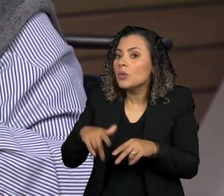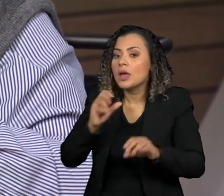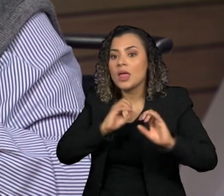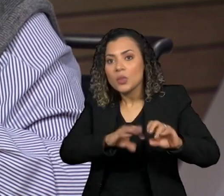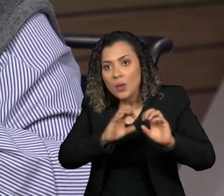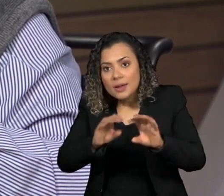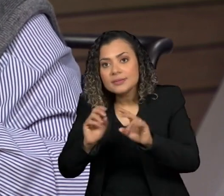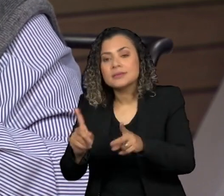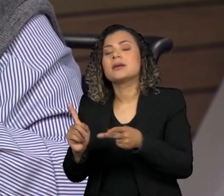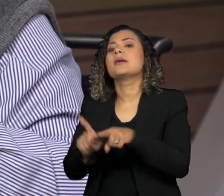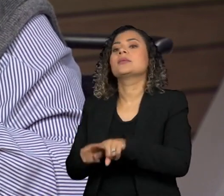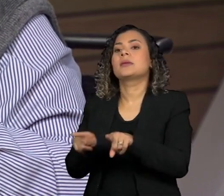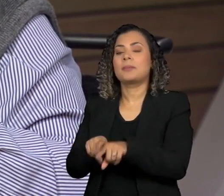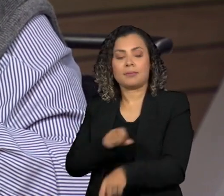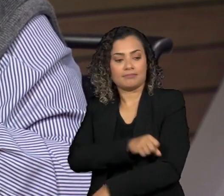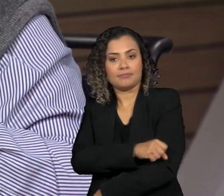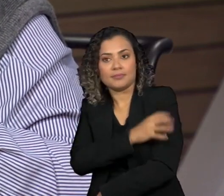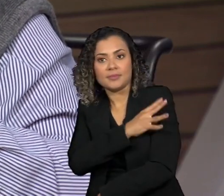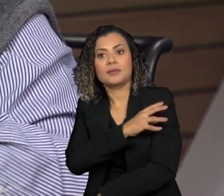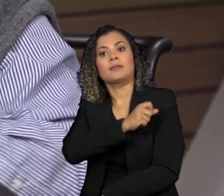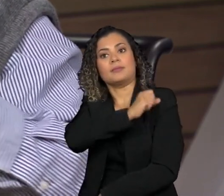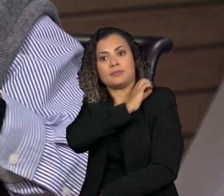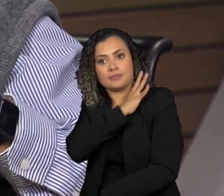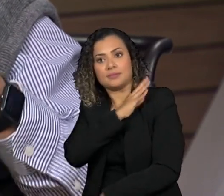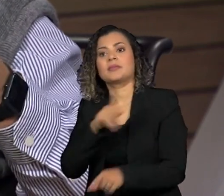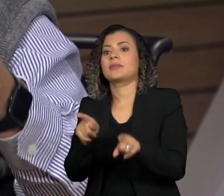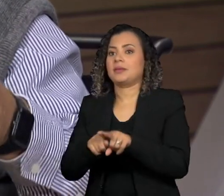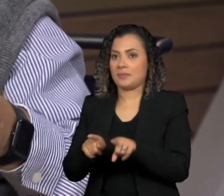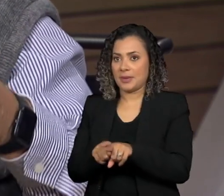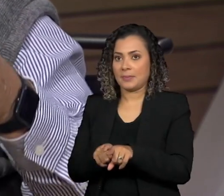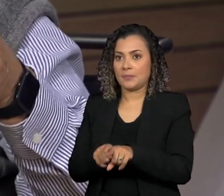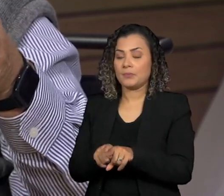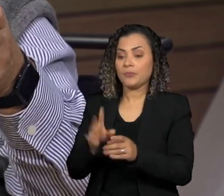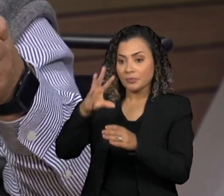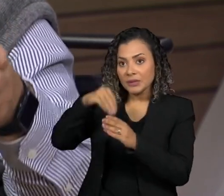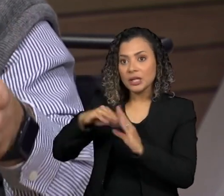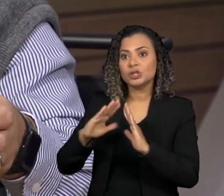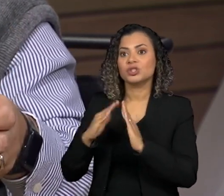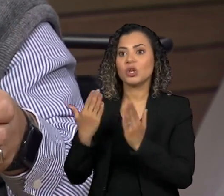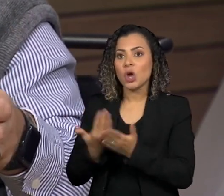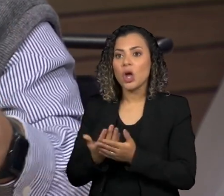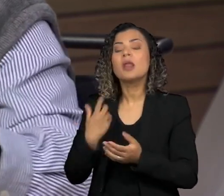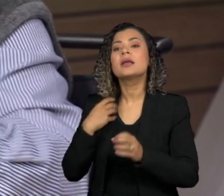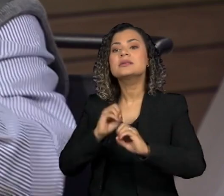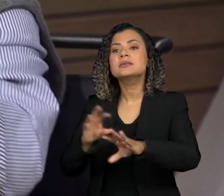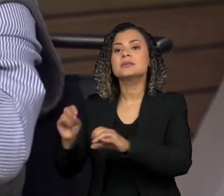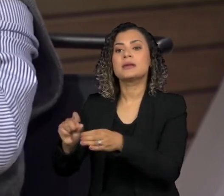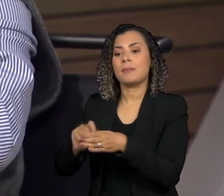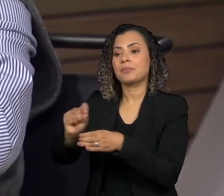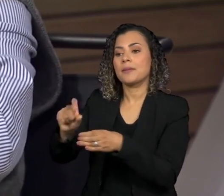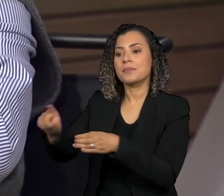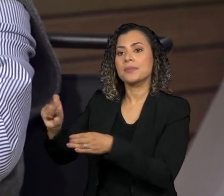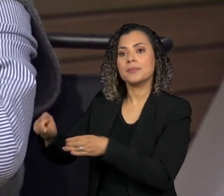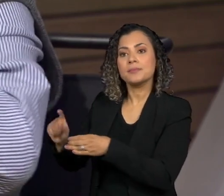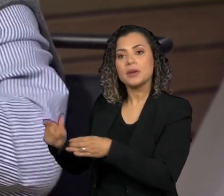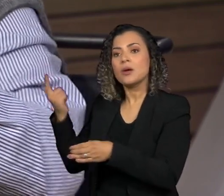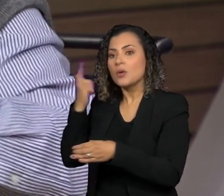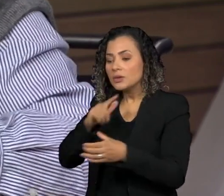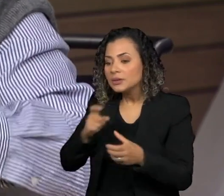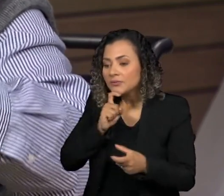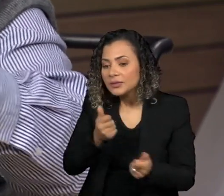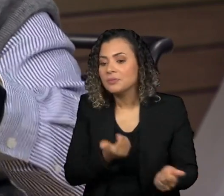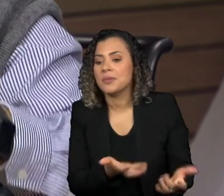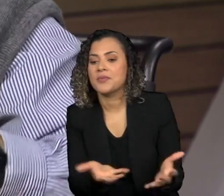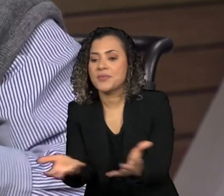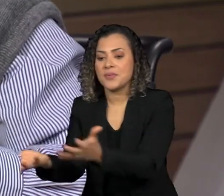educação, no ensino fundamental e médio. O ensino de produzir hortas e de você recuperar o